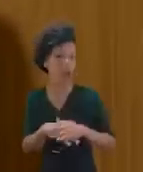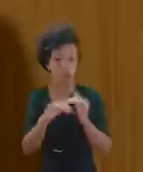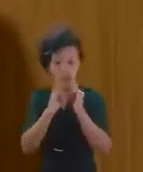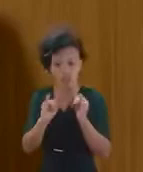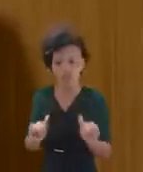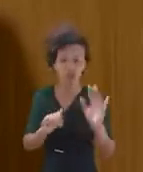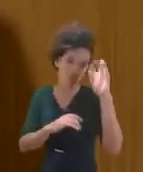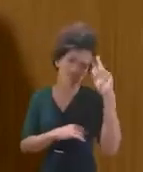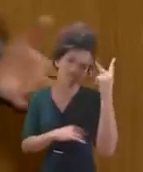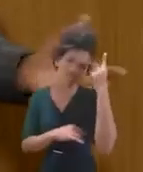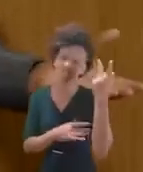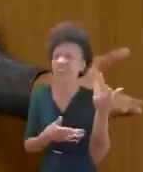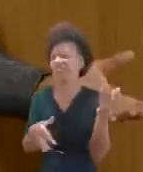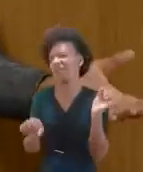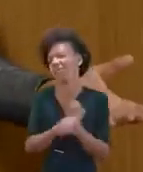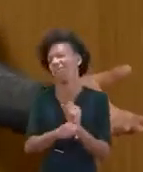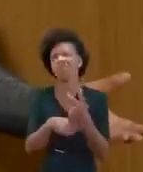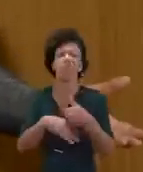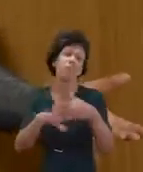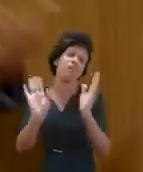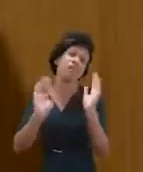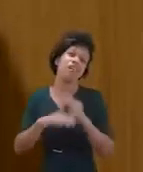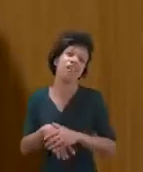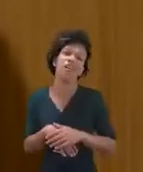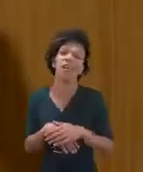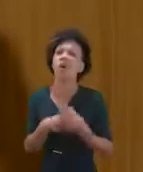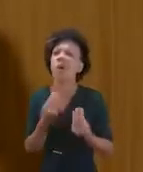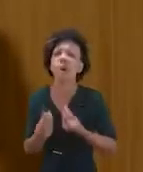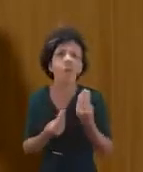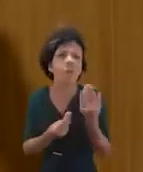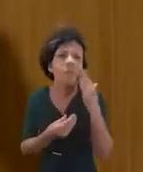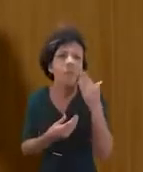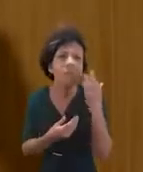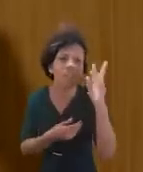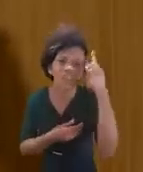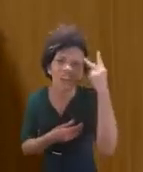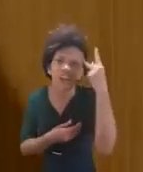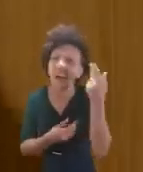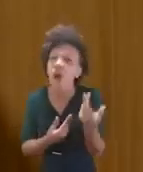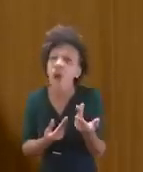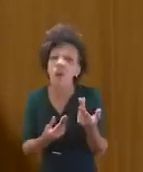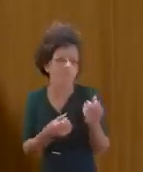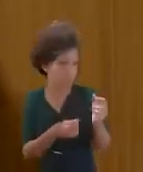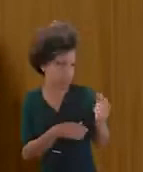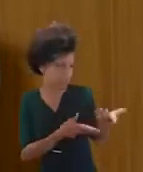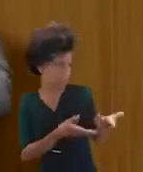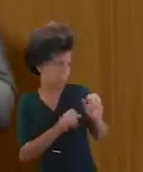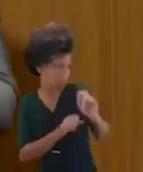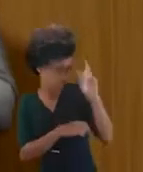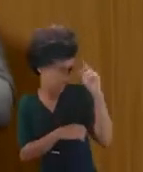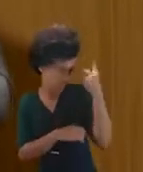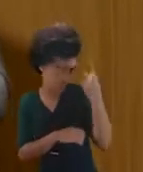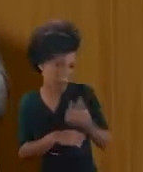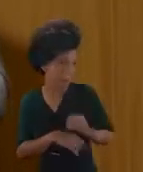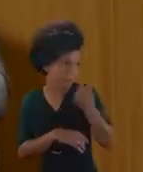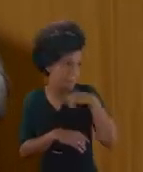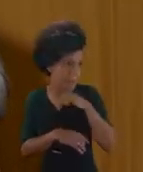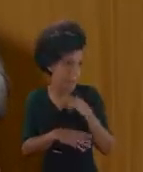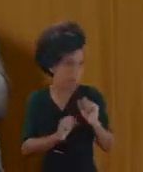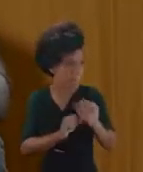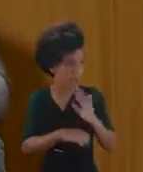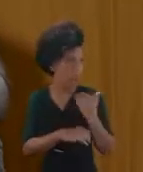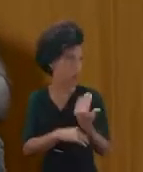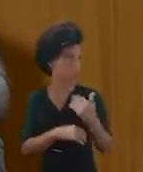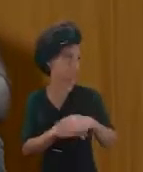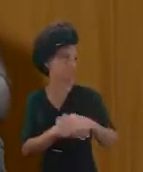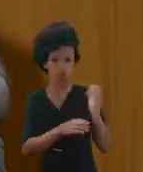aviso de gatilho apaga pelo amor de Deus como é que eu vou saber o que vai te dar gatilho ou não isso aqui pode me dar o gatilho minha mãe pode ter